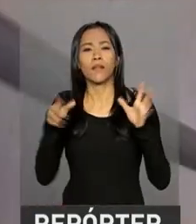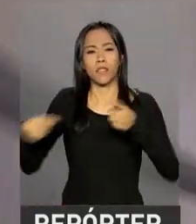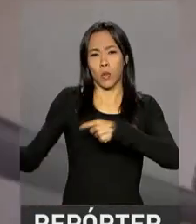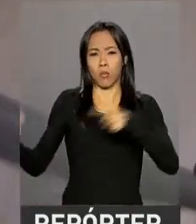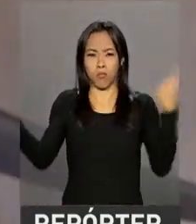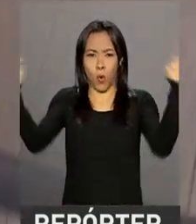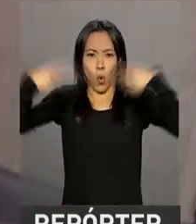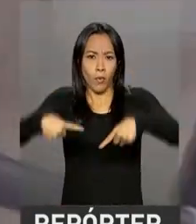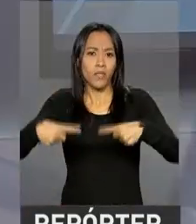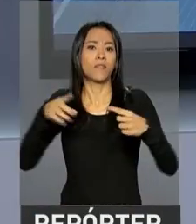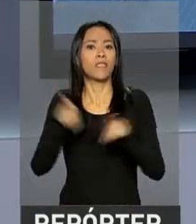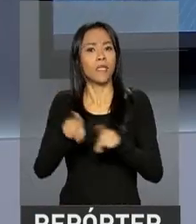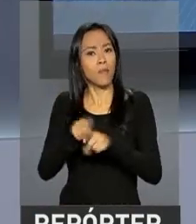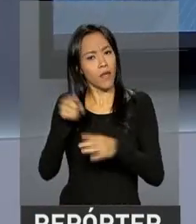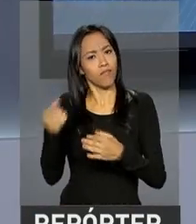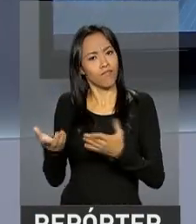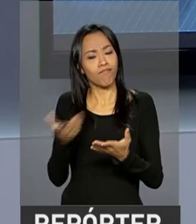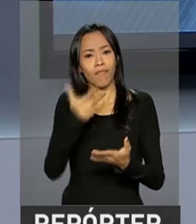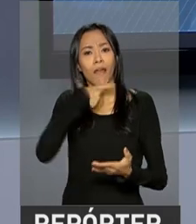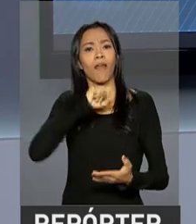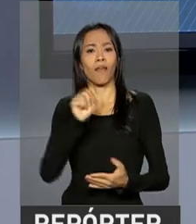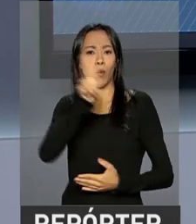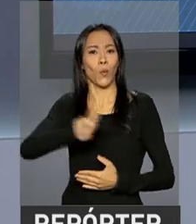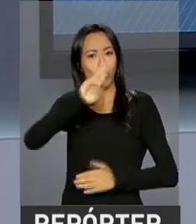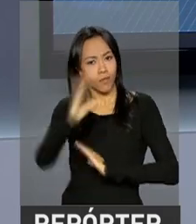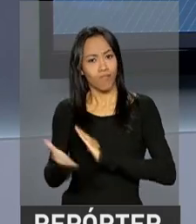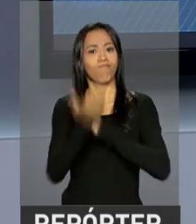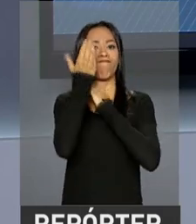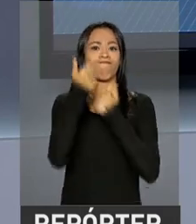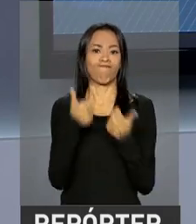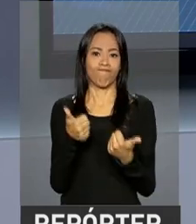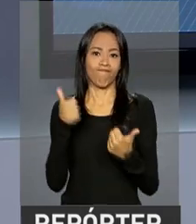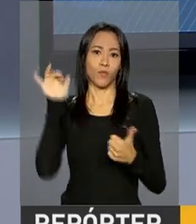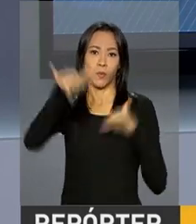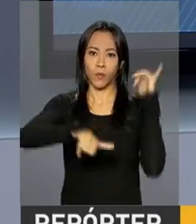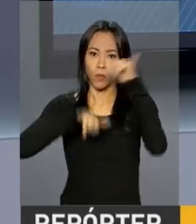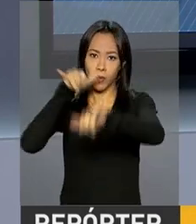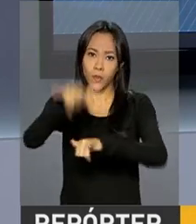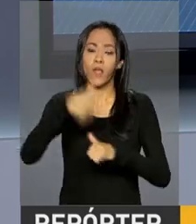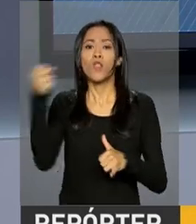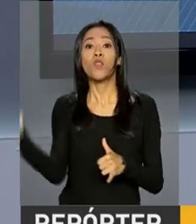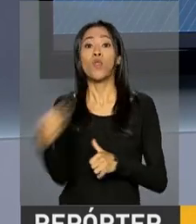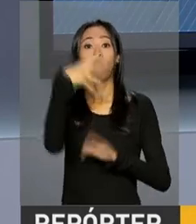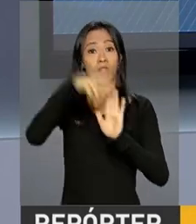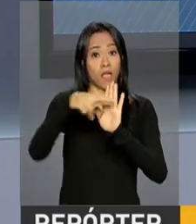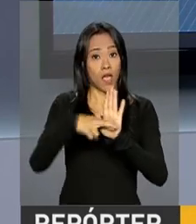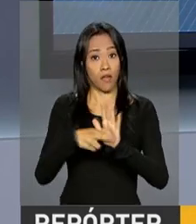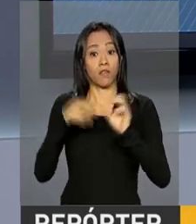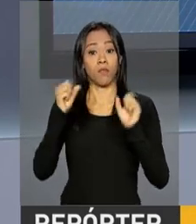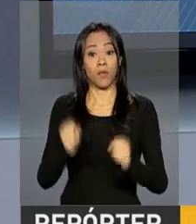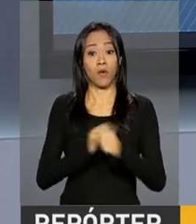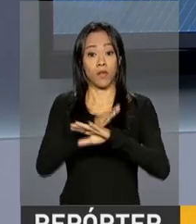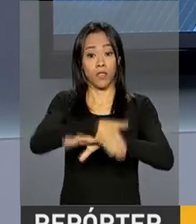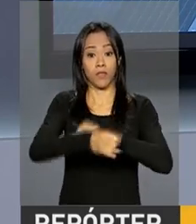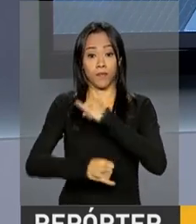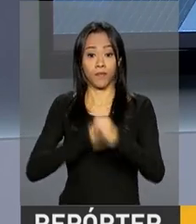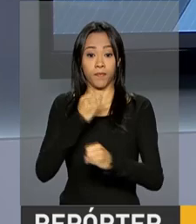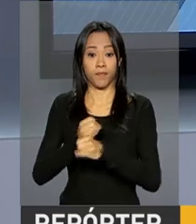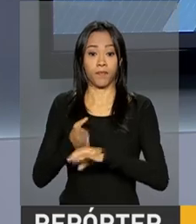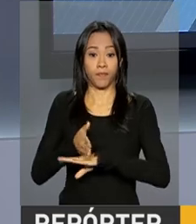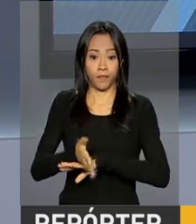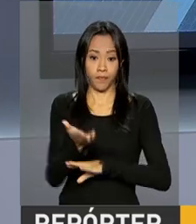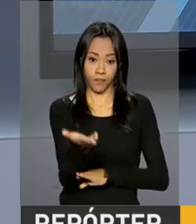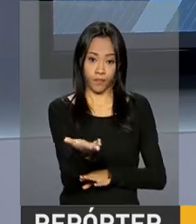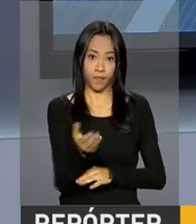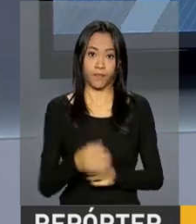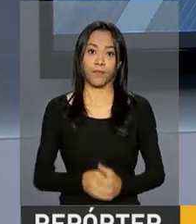competitividade e benefícios aos usuários do transporte aéreo mais informações sobre as novas regras estão disponíveis na página da ANAC na